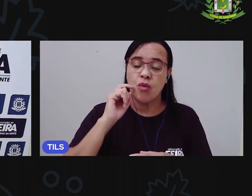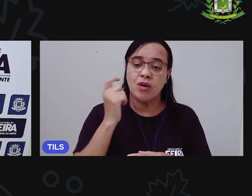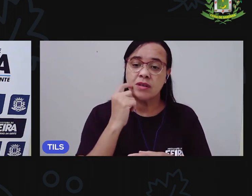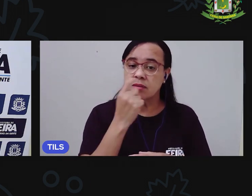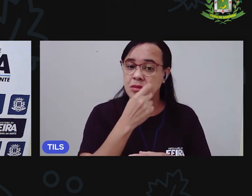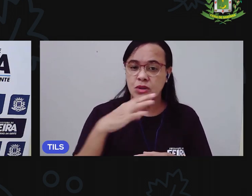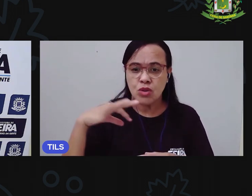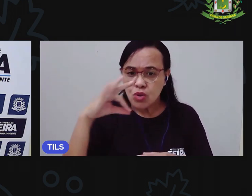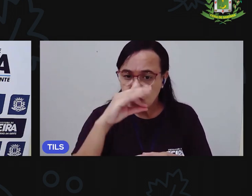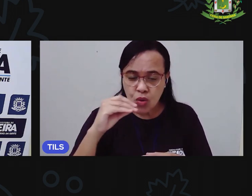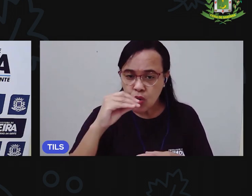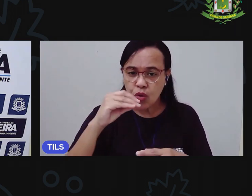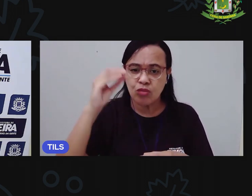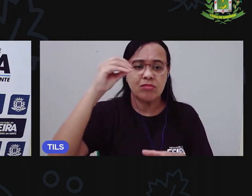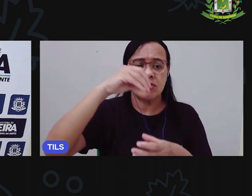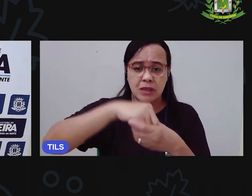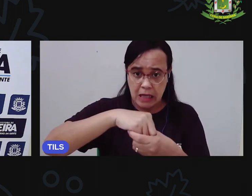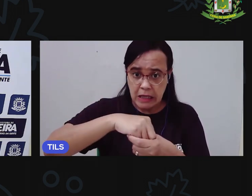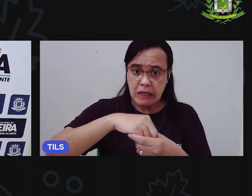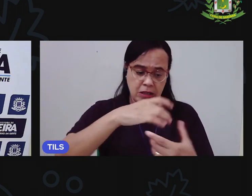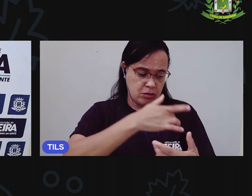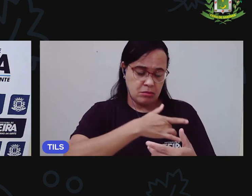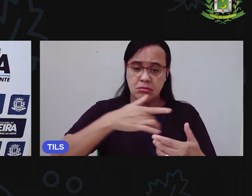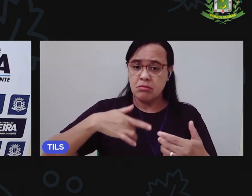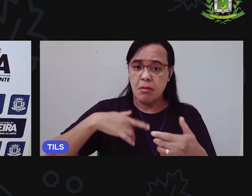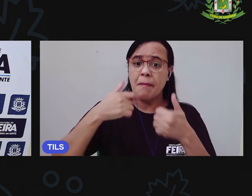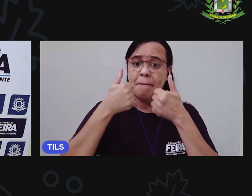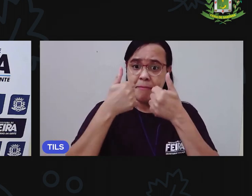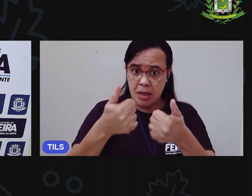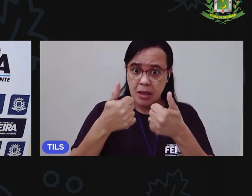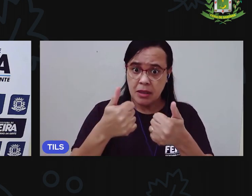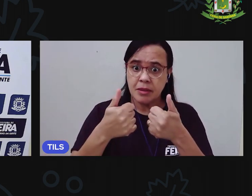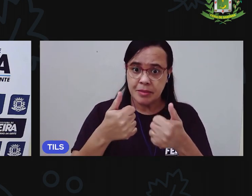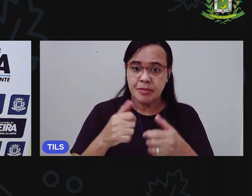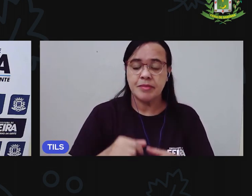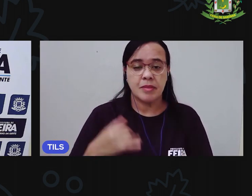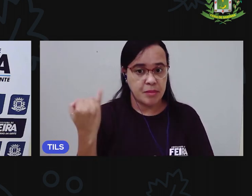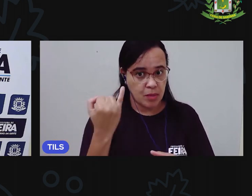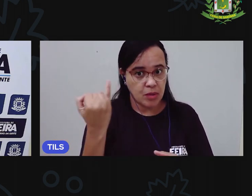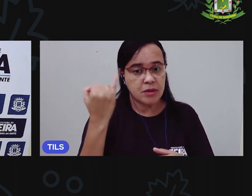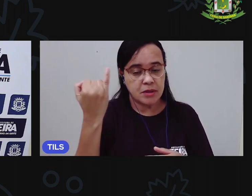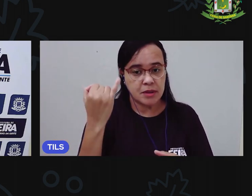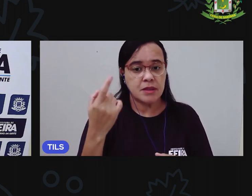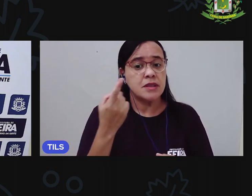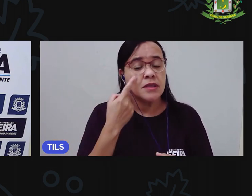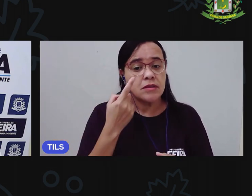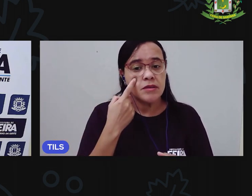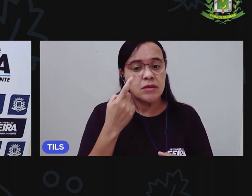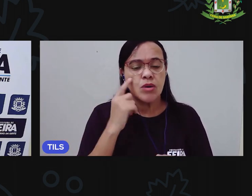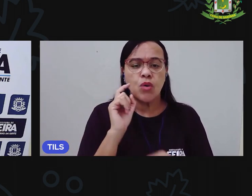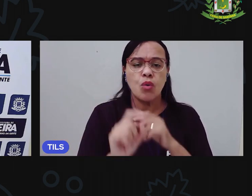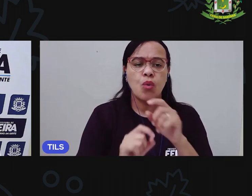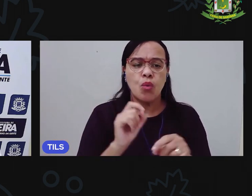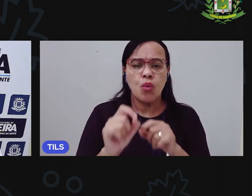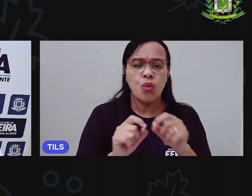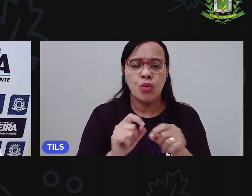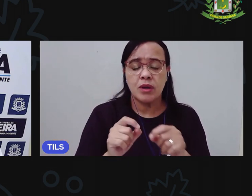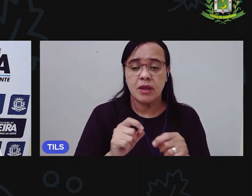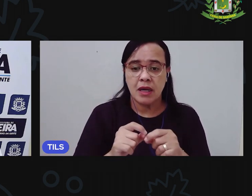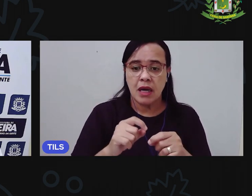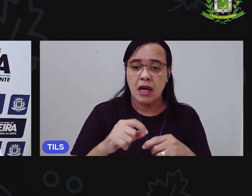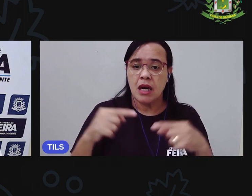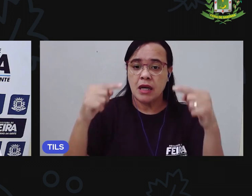mantê-los bem saudável feita esportiva lá chegar todos os alimentos nós vimos que uma boca de uma criança